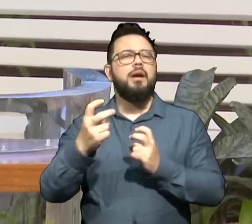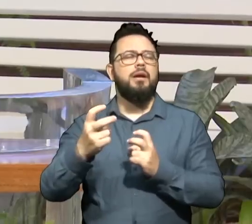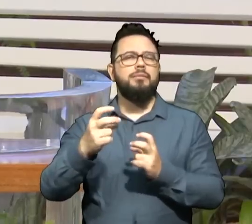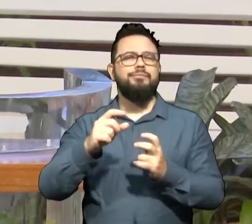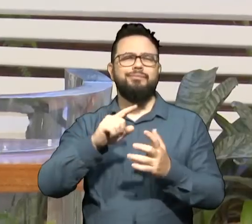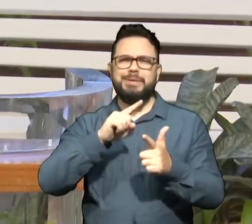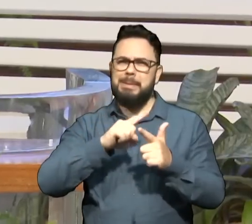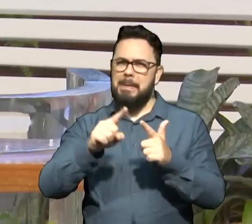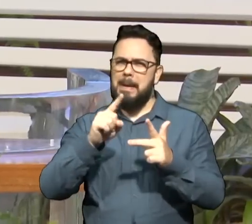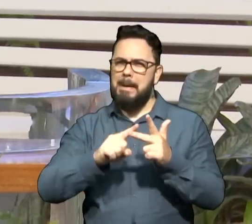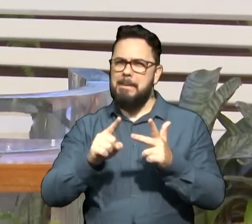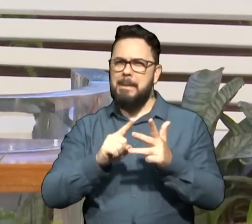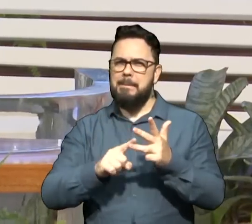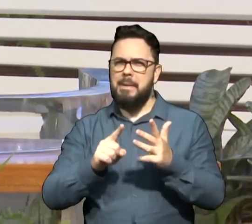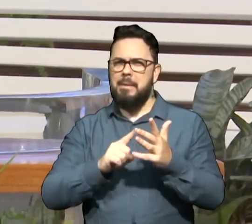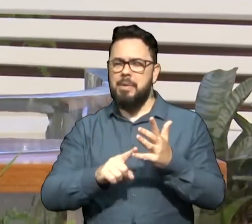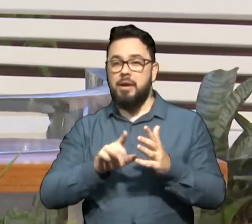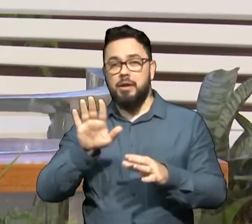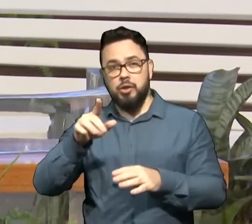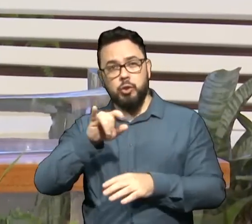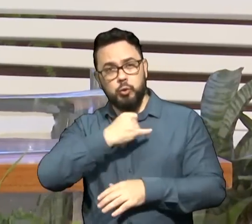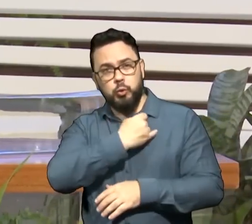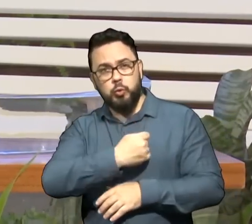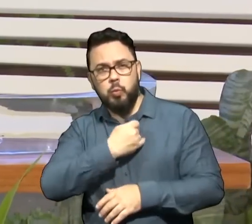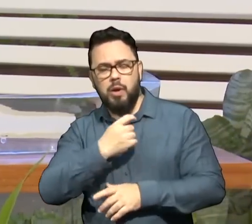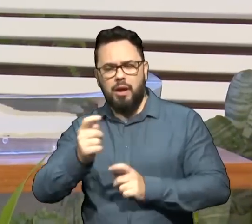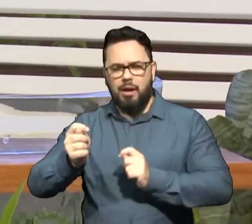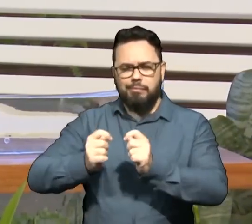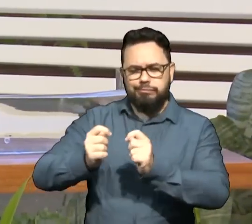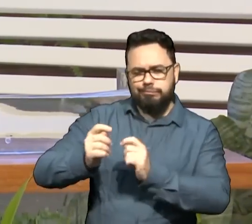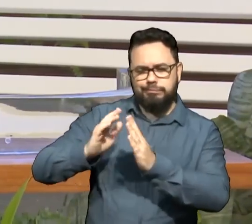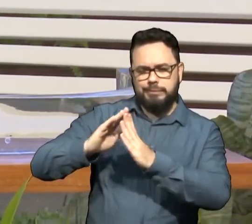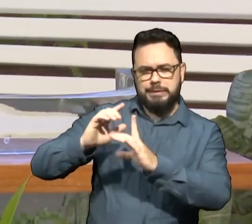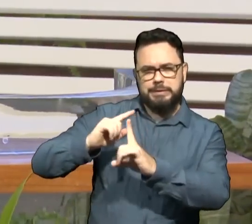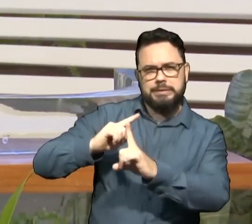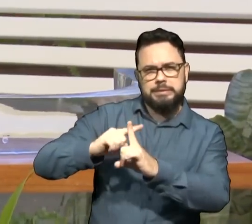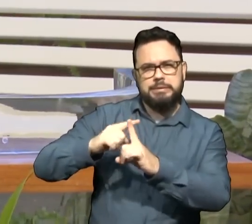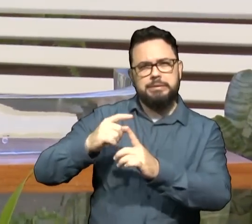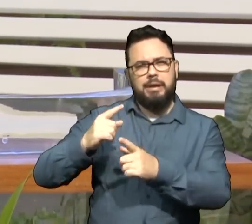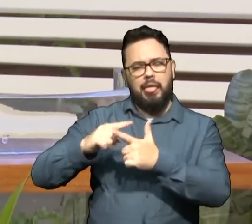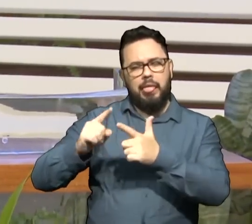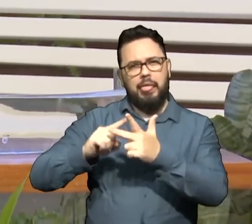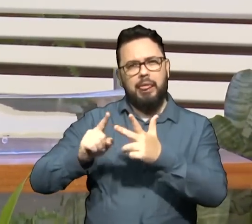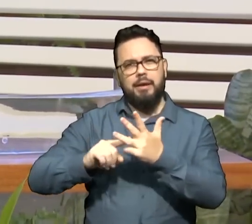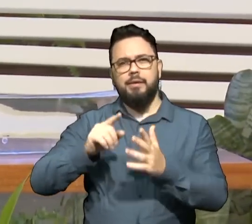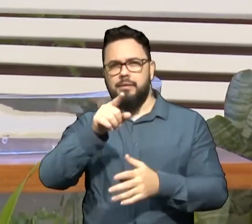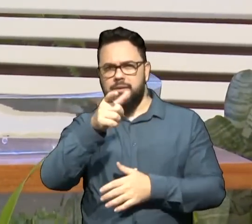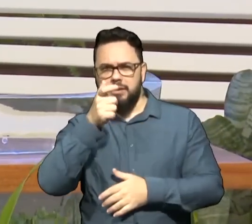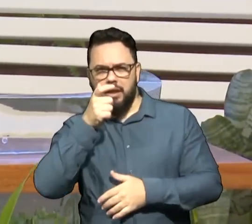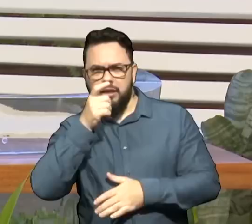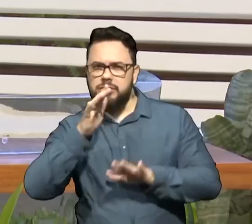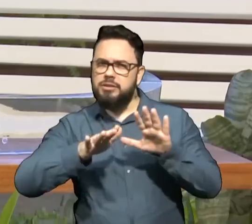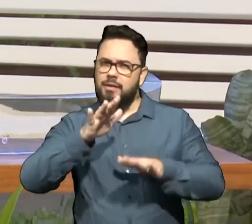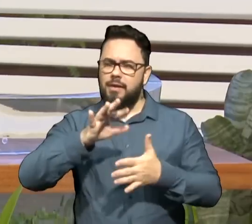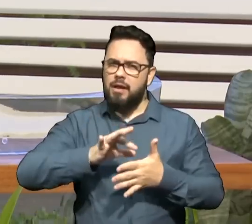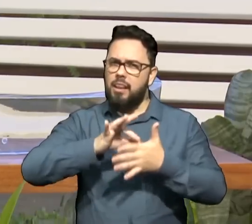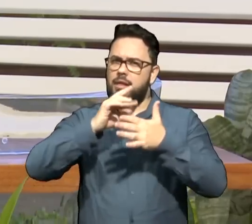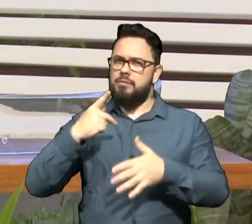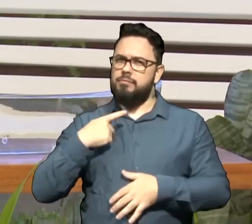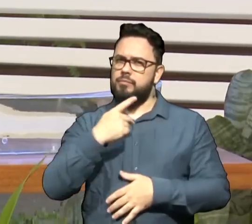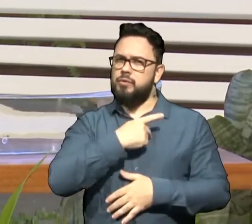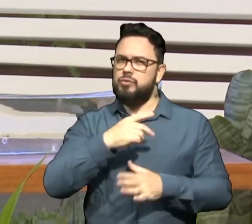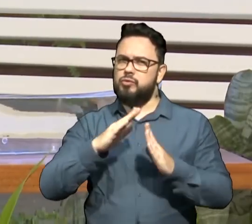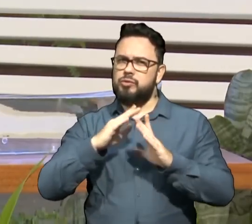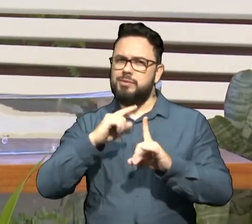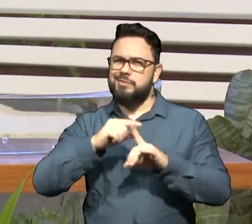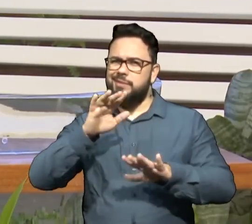problemas que a igreja que João administrava tinha então imagine aqueles que estão me assistindo agora que talvez são líderes de igreja pastores estão